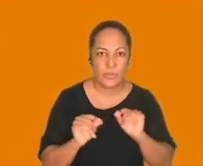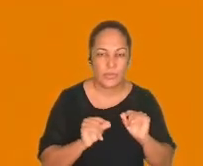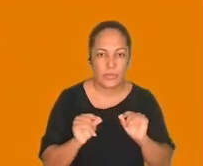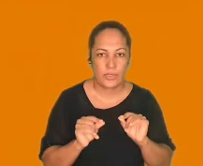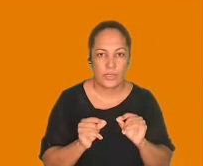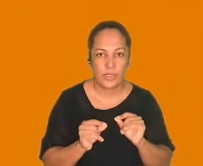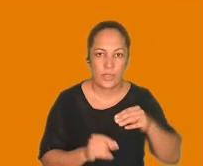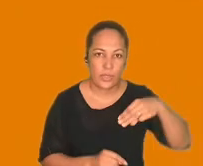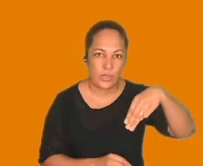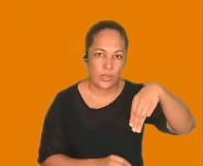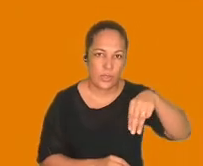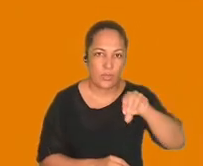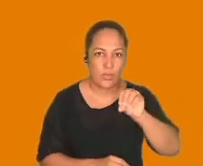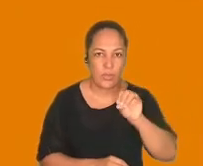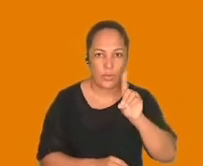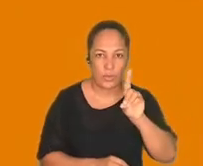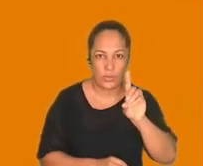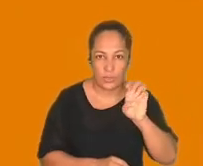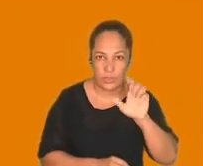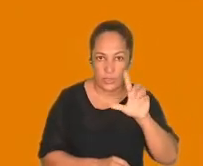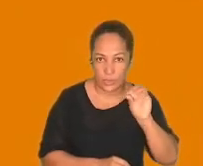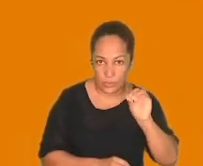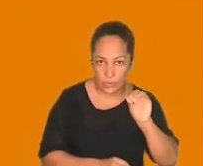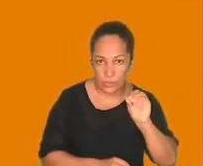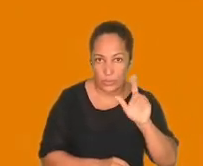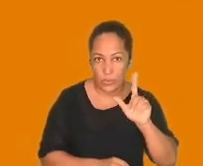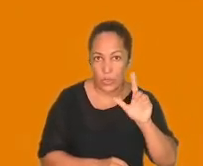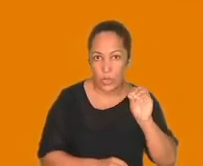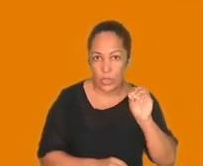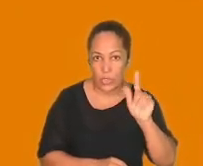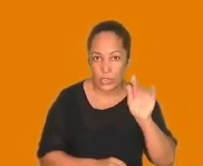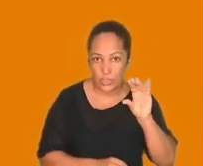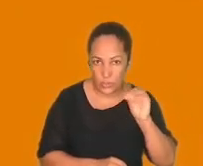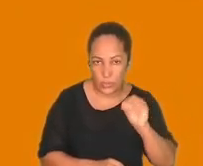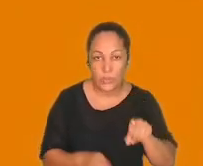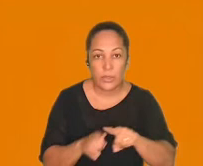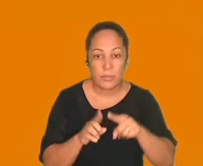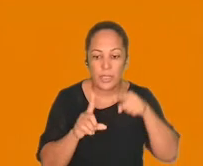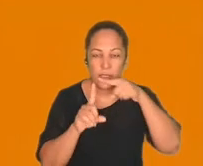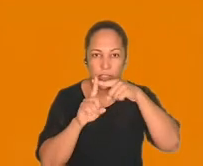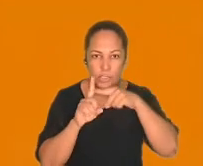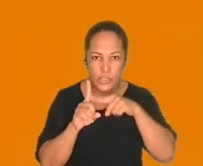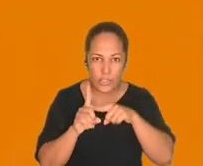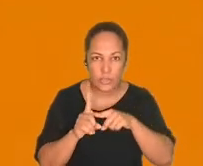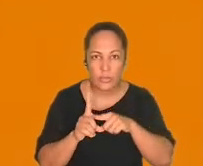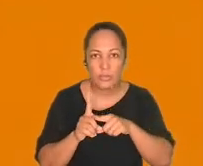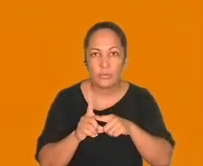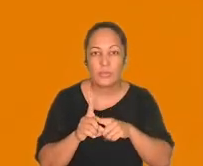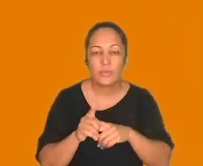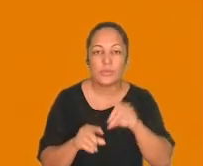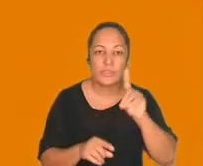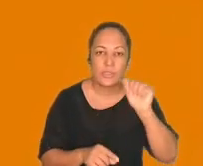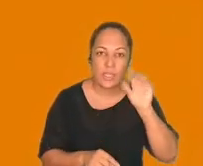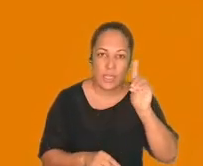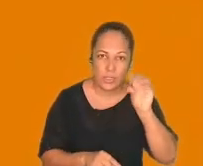lógico, tá? Nós vamos falar hoje sobre tipos de dados, tá? E vamos falar também sobre chaves estrangeiras,